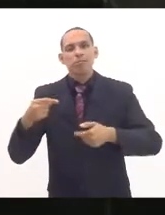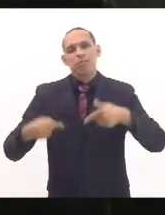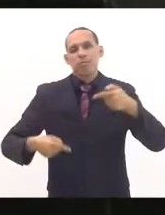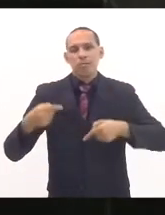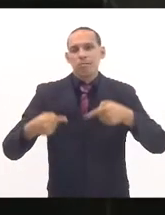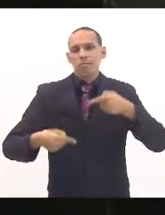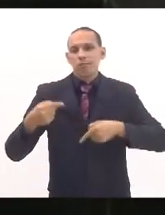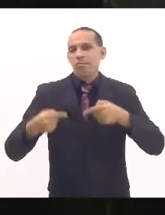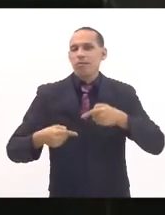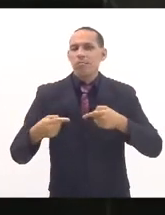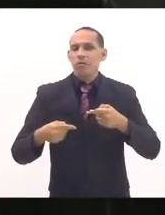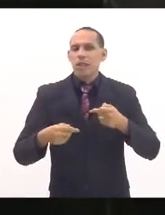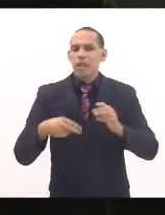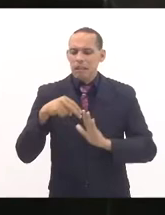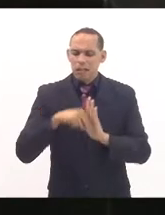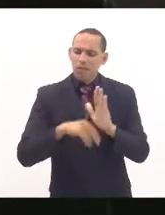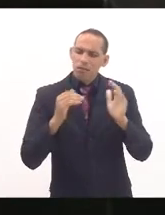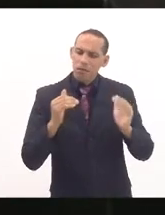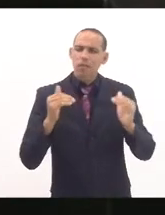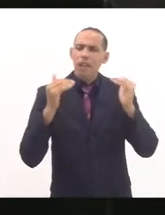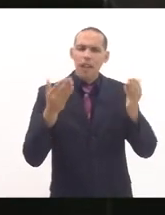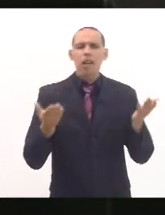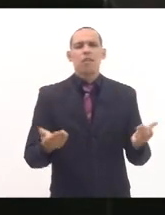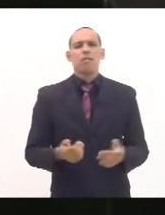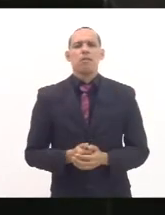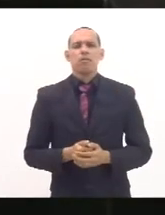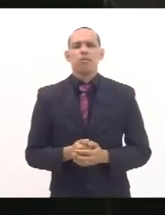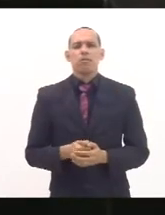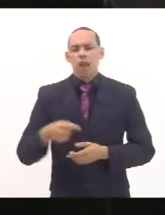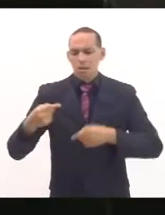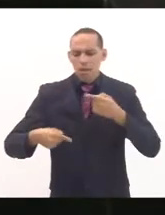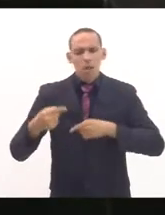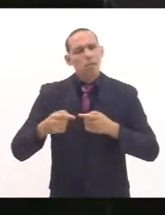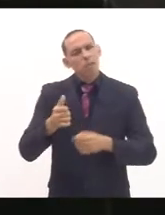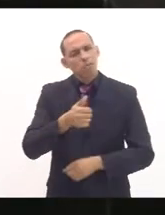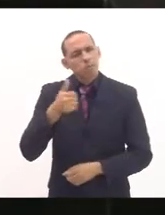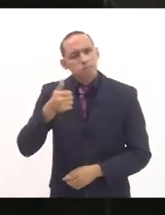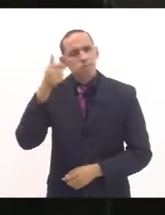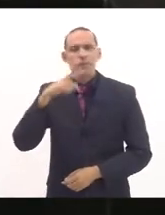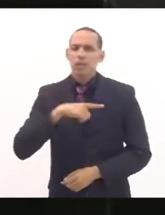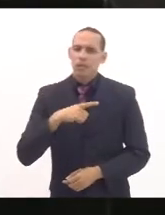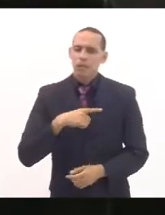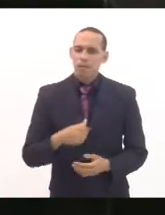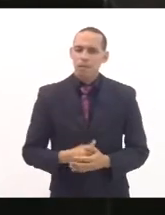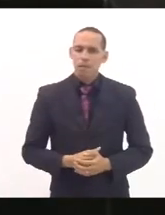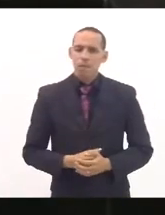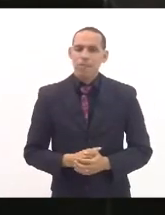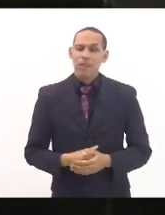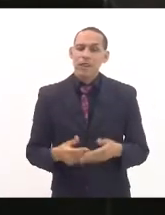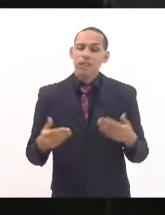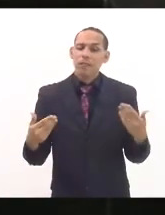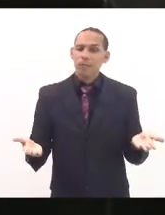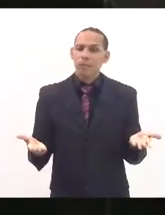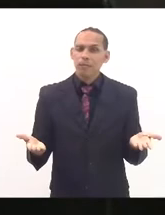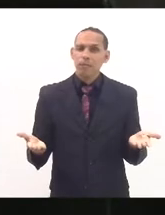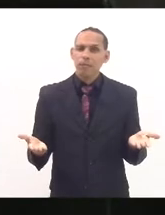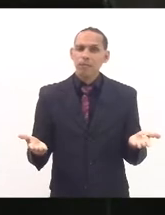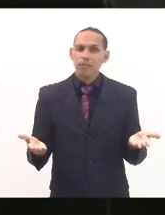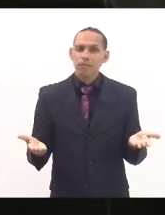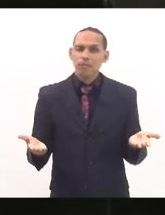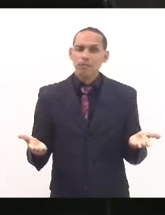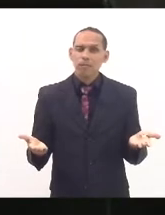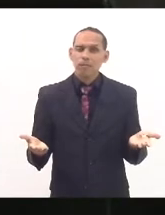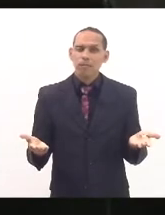um debate de alto nível, para um debate de qualidade. E aí é